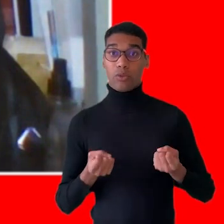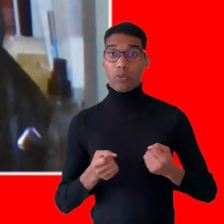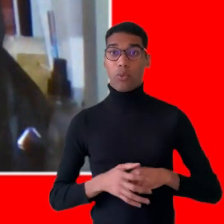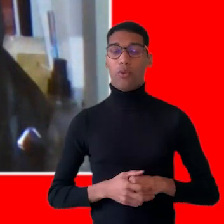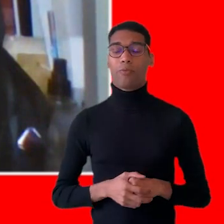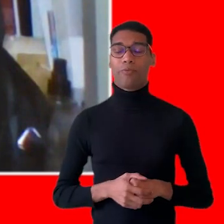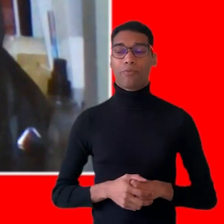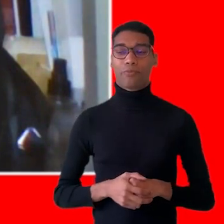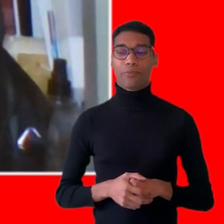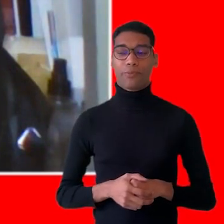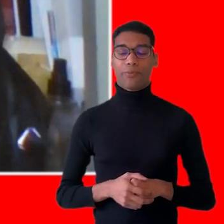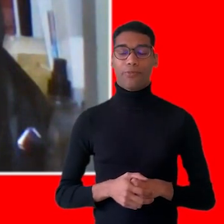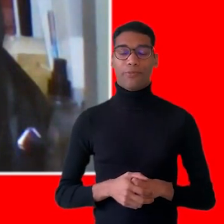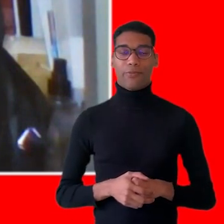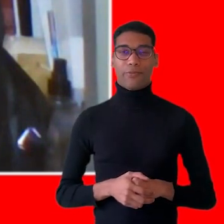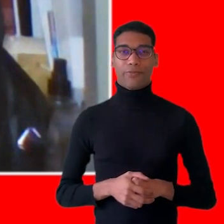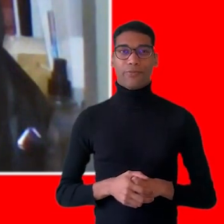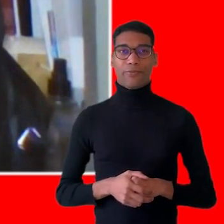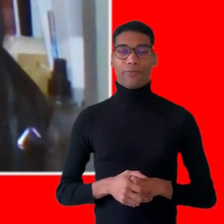acatou